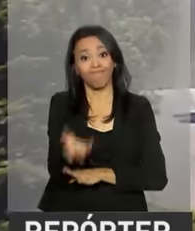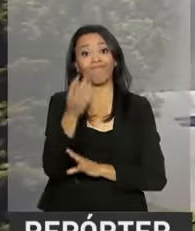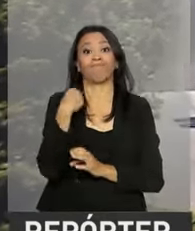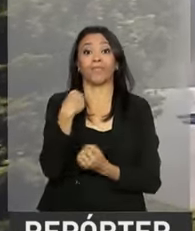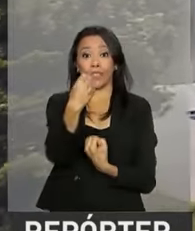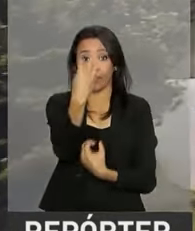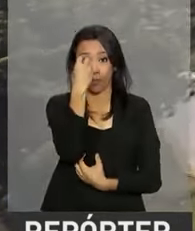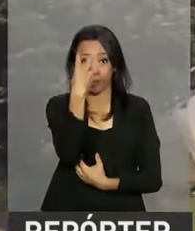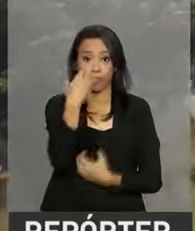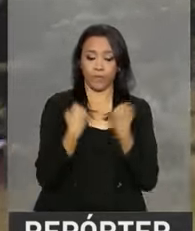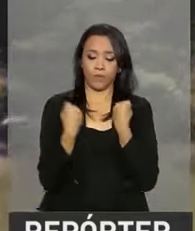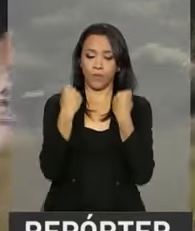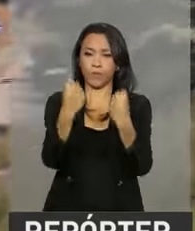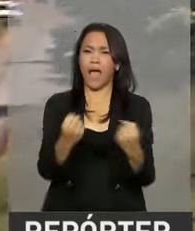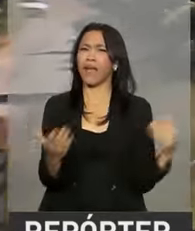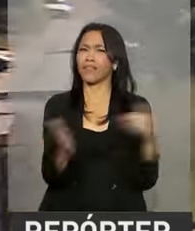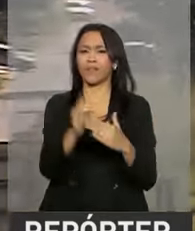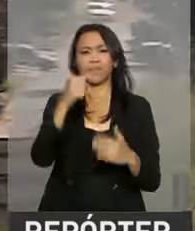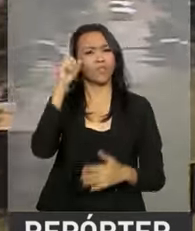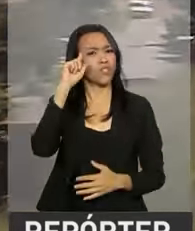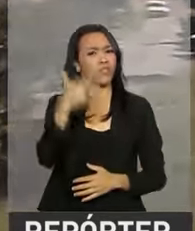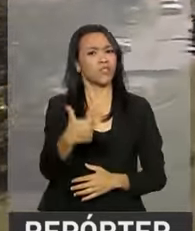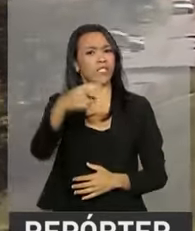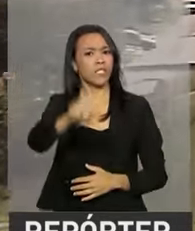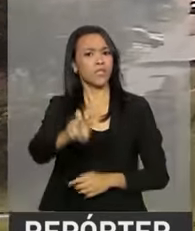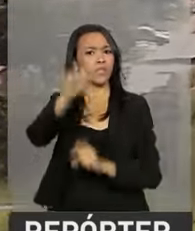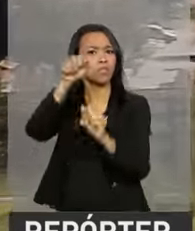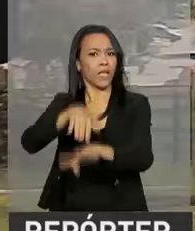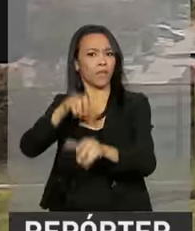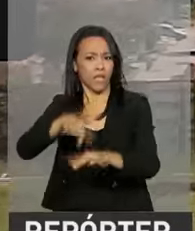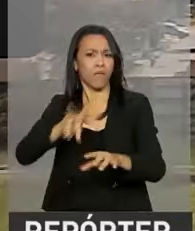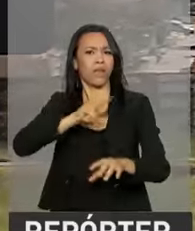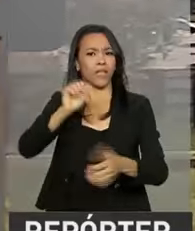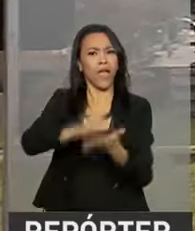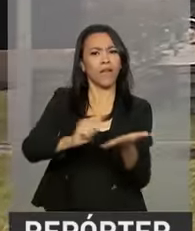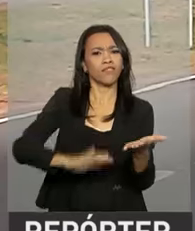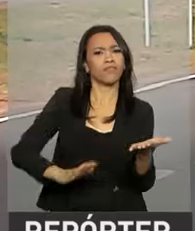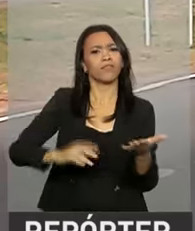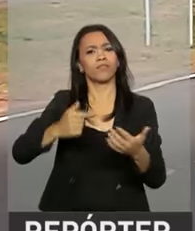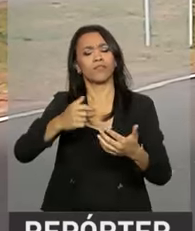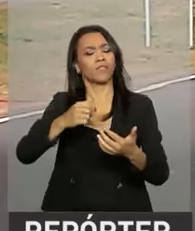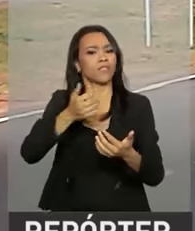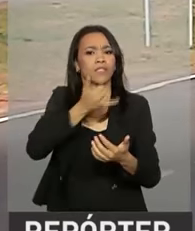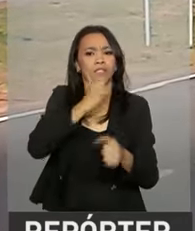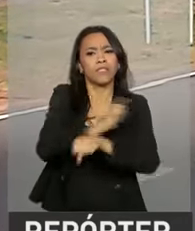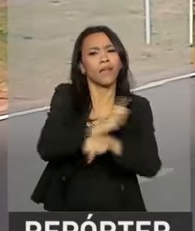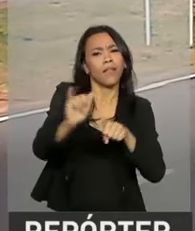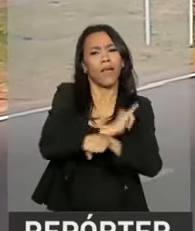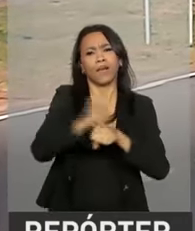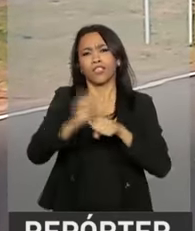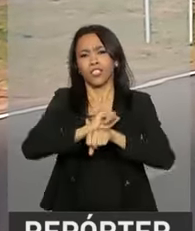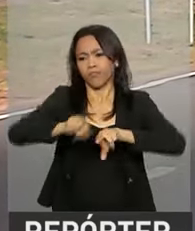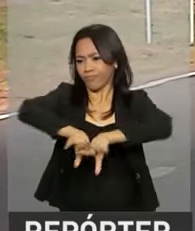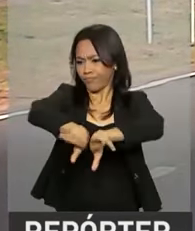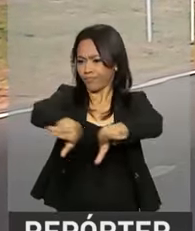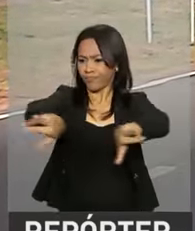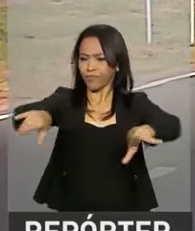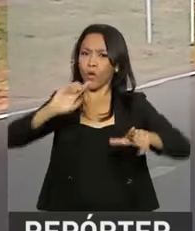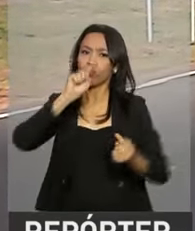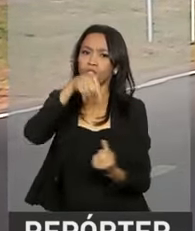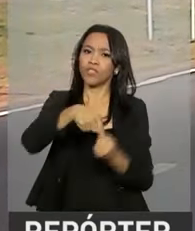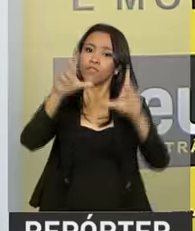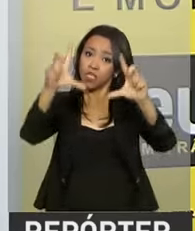o dia 25 de setembro, 300 ações serão realizadas em todo o país para tentar reduzir o número de vítimas